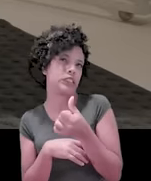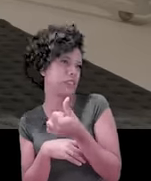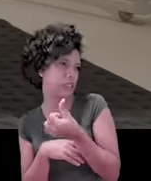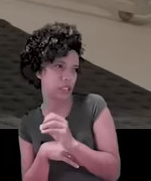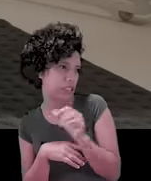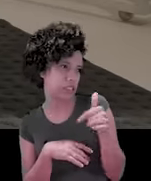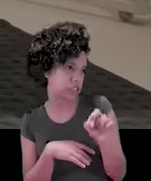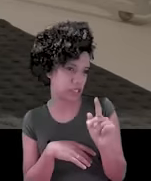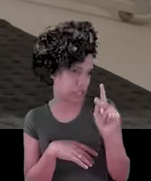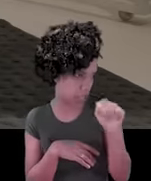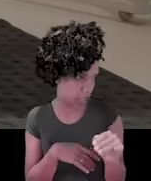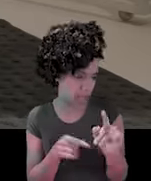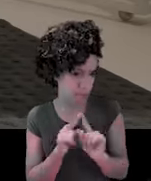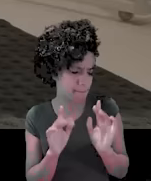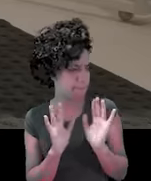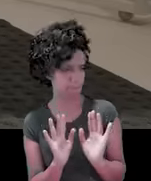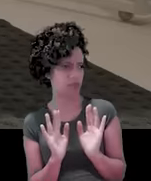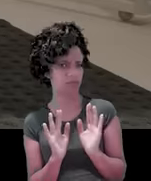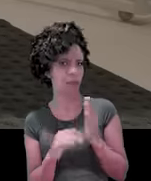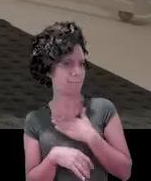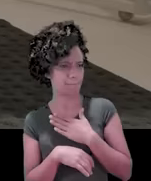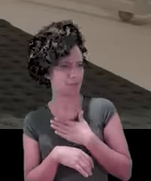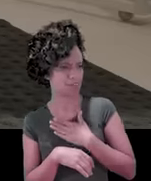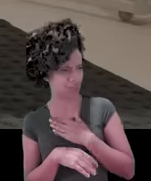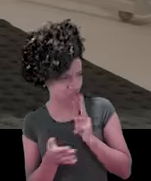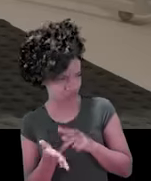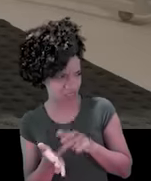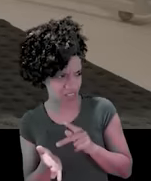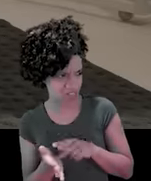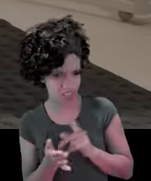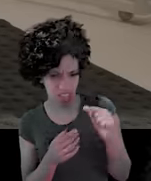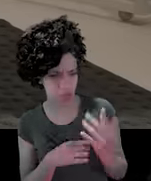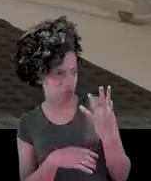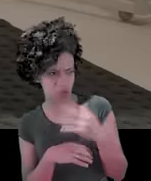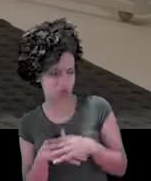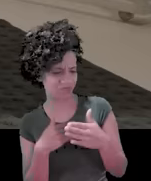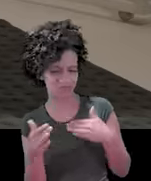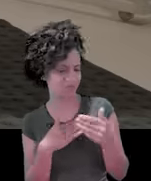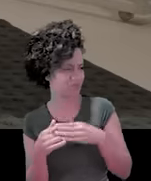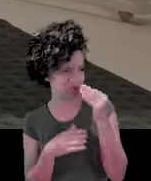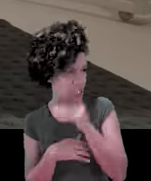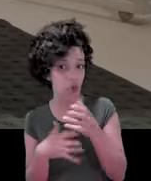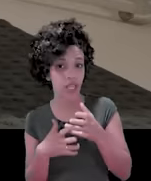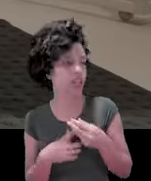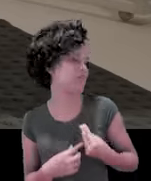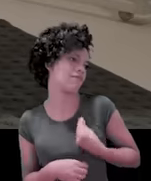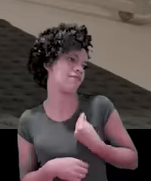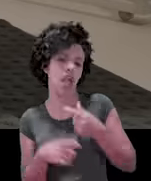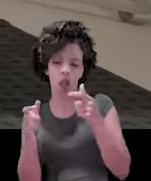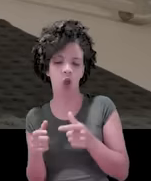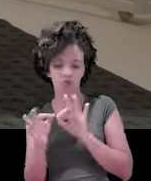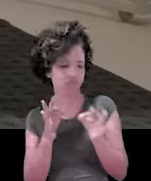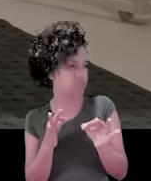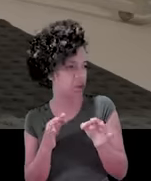km é só assim cara sinceramente depois aconteceu um pouco importava onde que